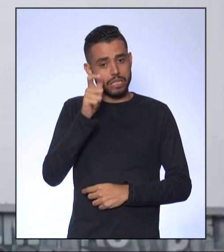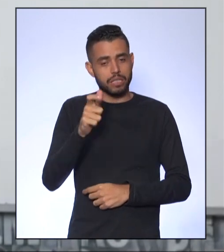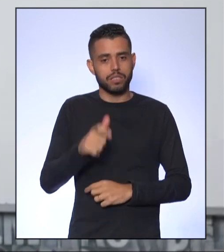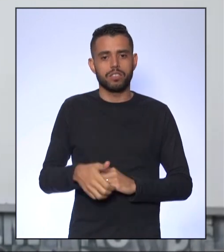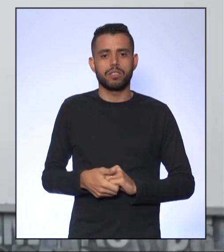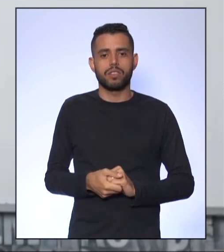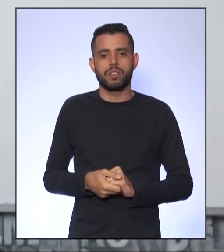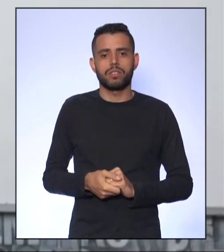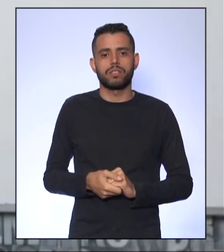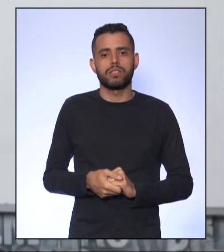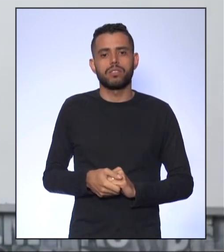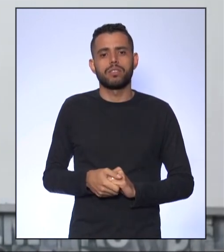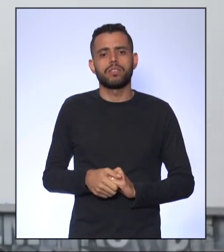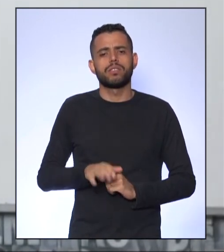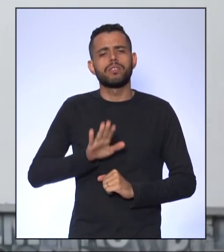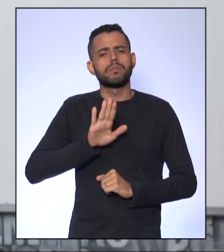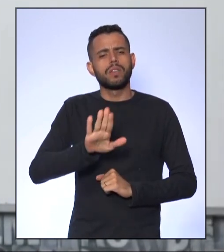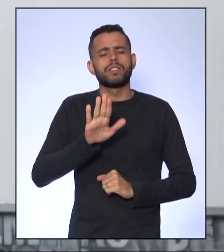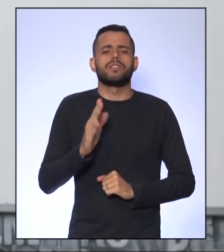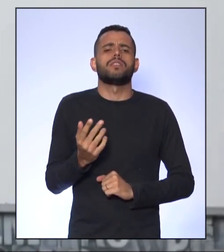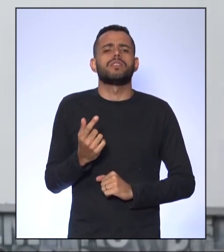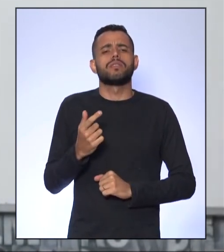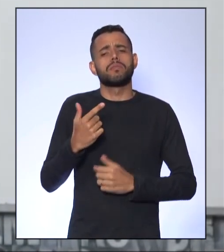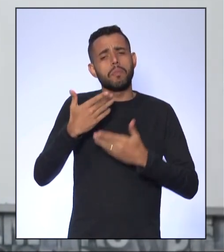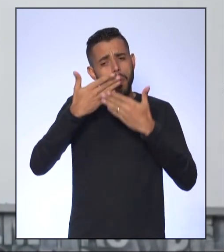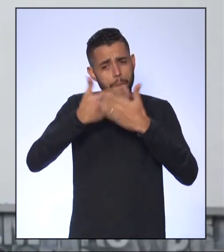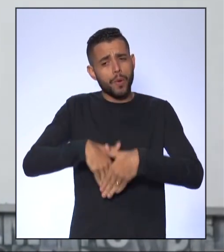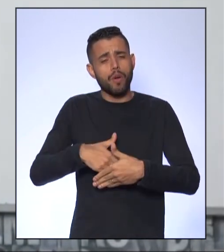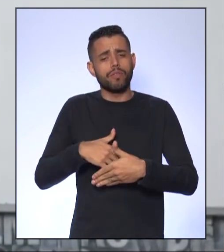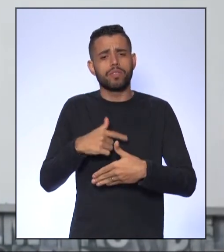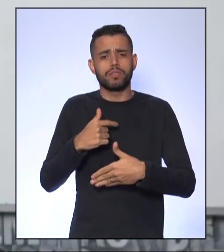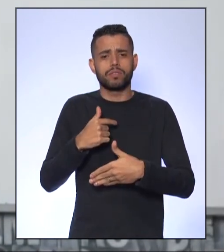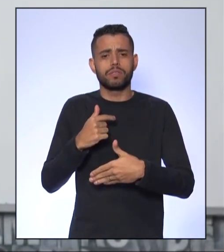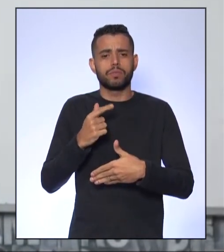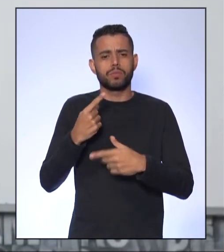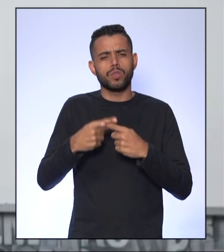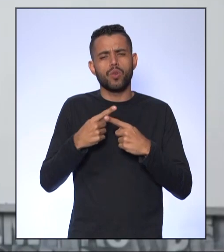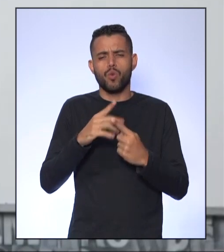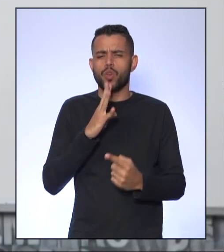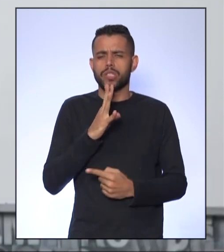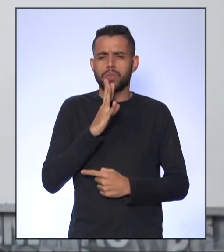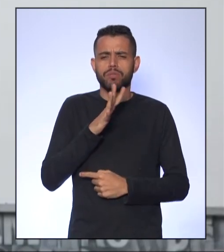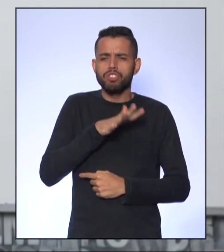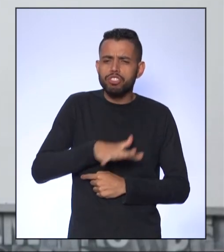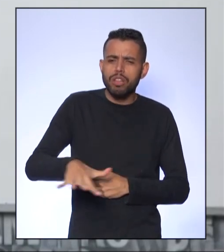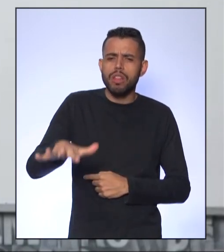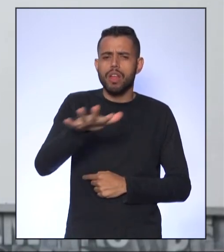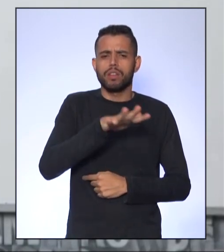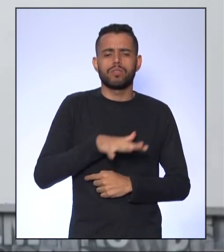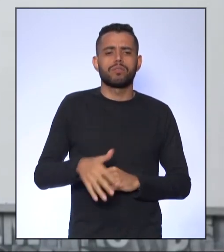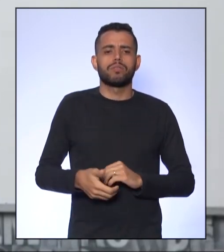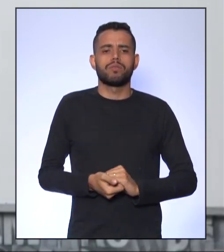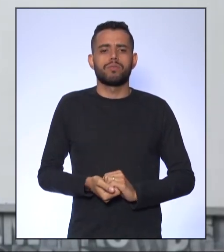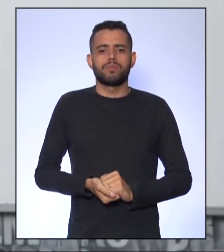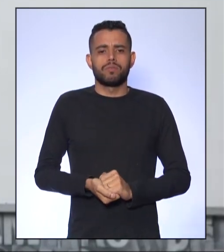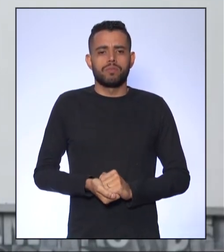é raro aparecer em uma prova isso. Por quê? Porque é um conhecimento um pouco mais genérico, mas para conhecimento é interessante.